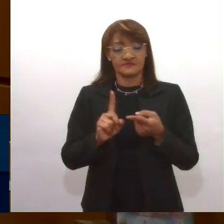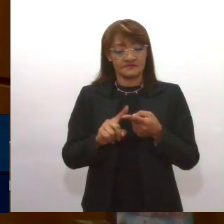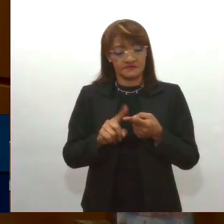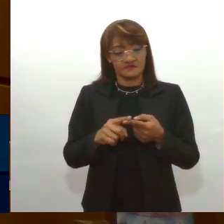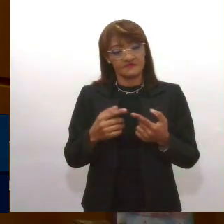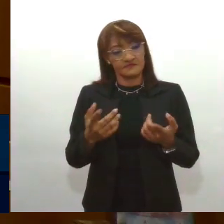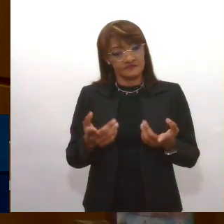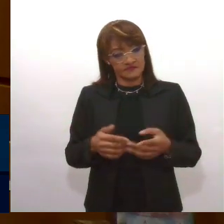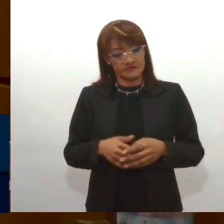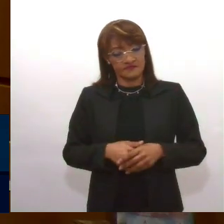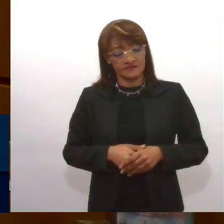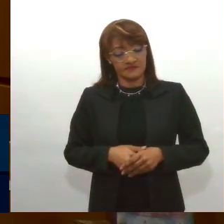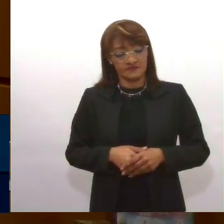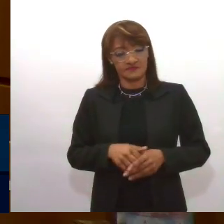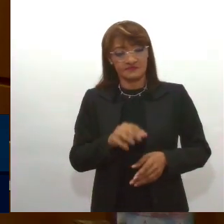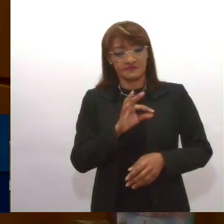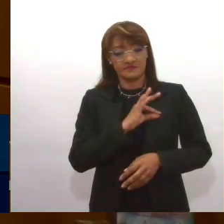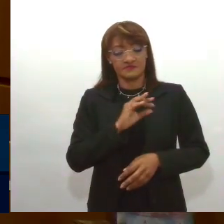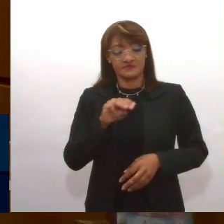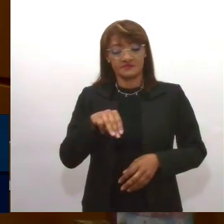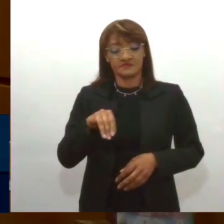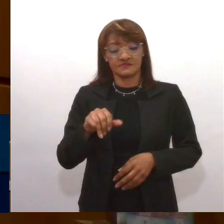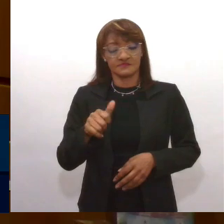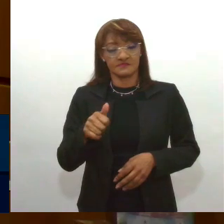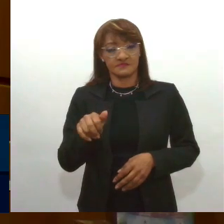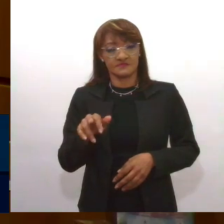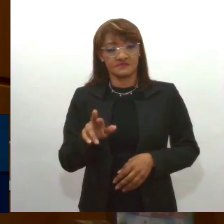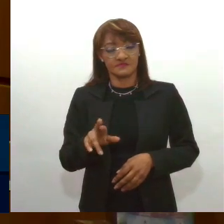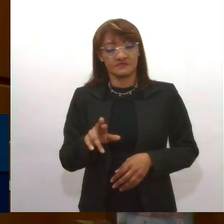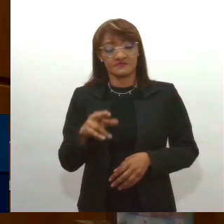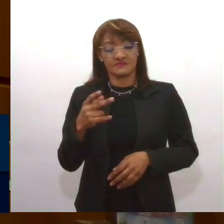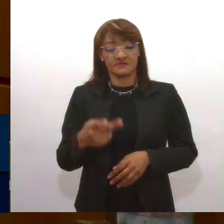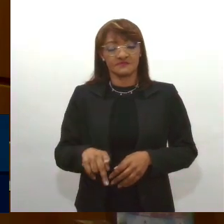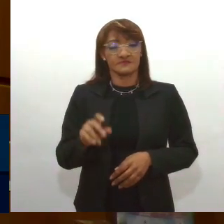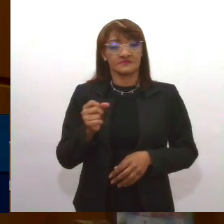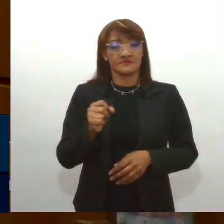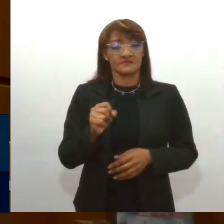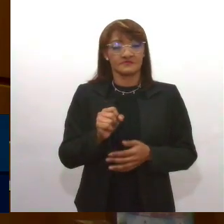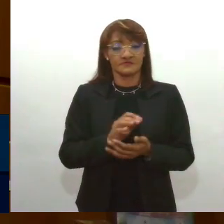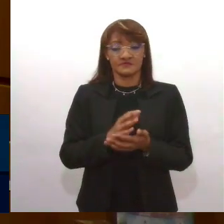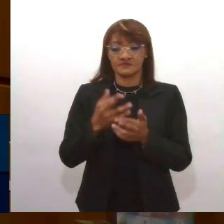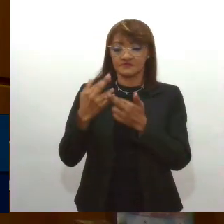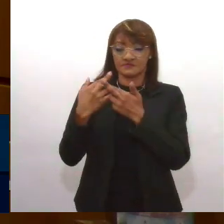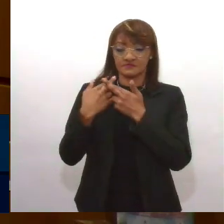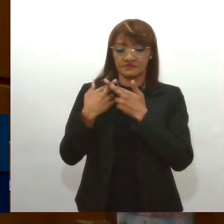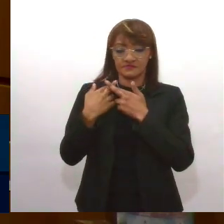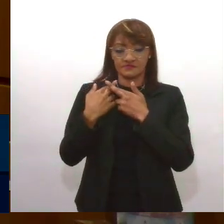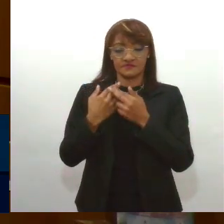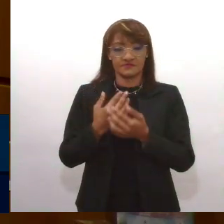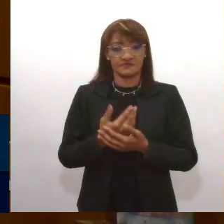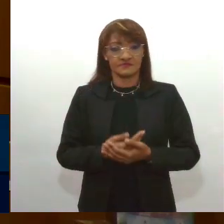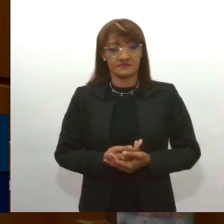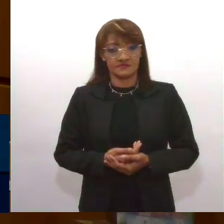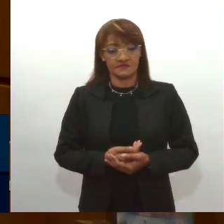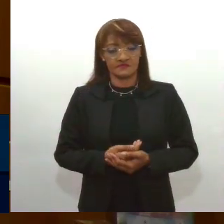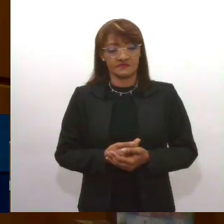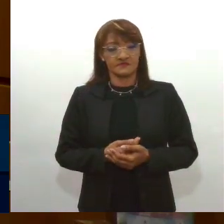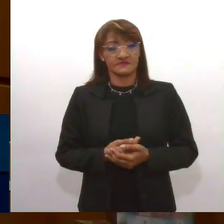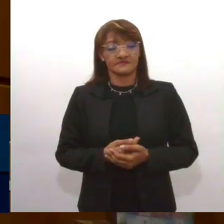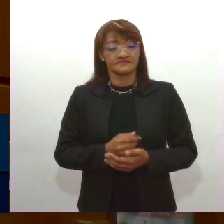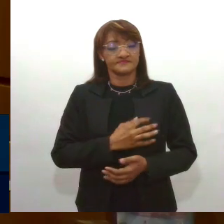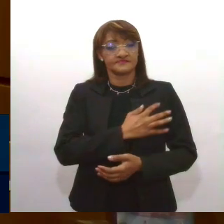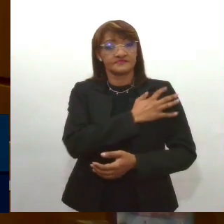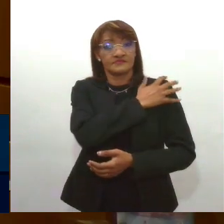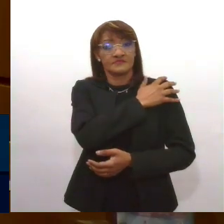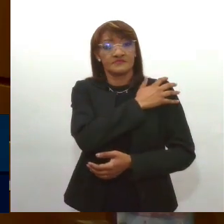Militar do Estado de Sergipe sob o comando do coronel Ribeiro que tem se